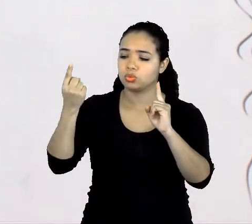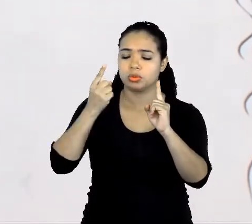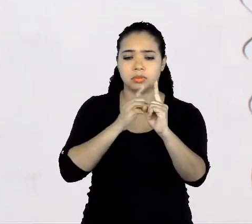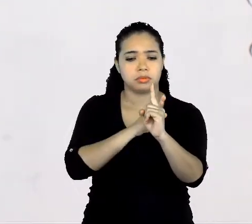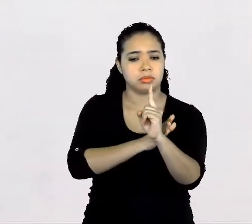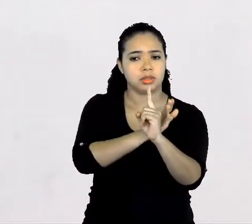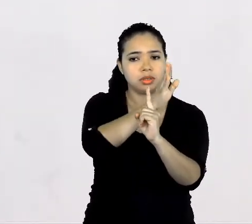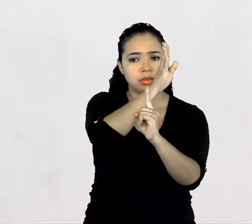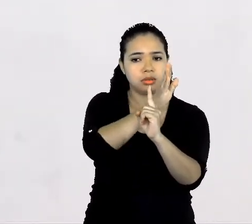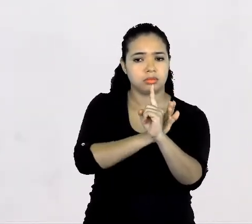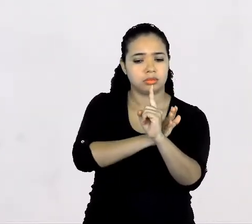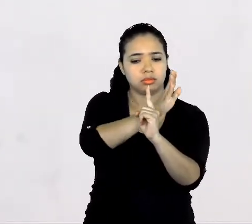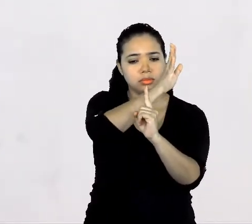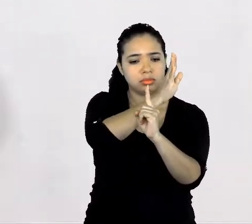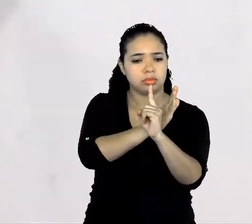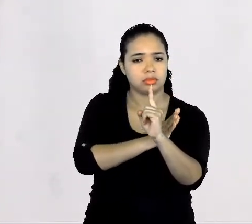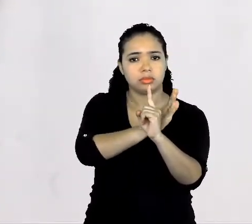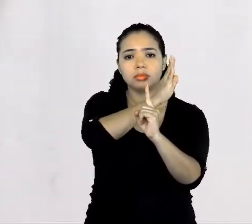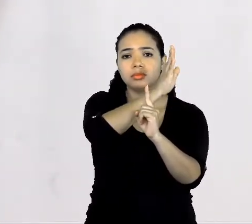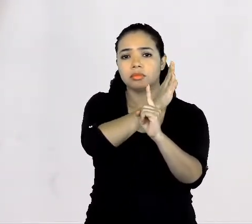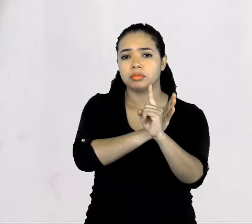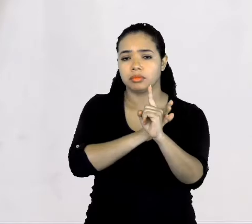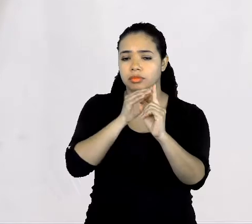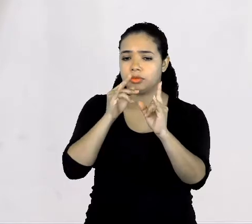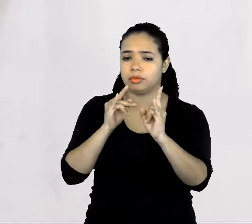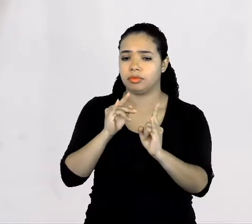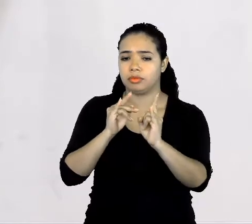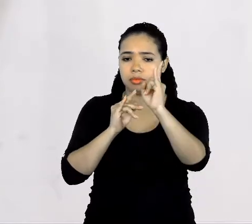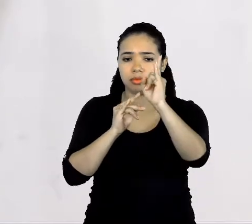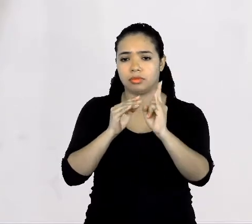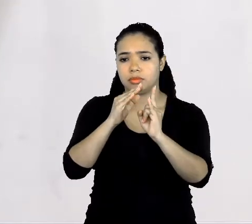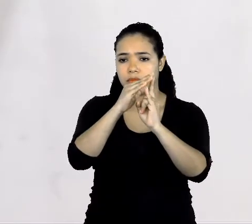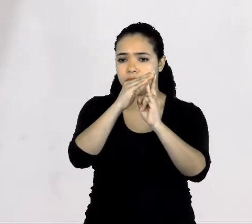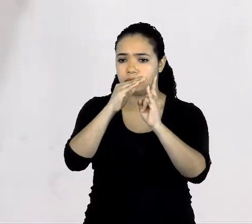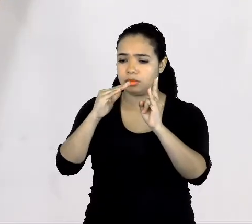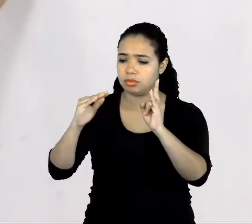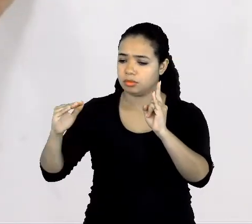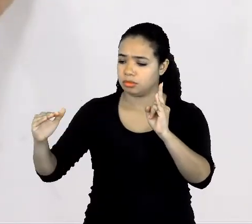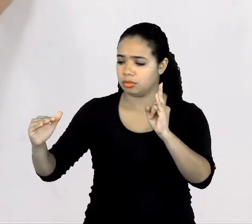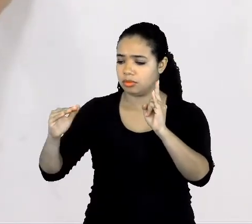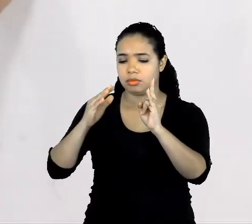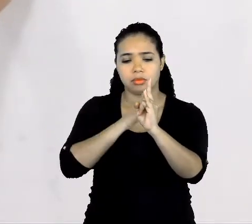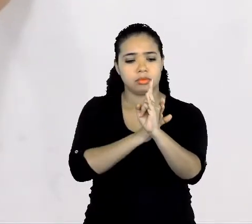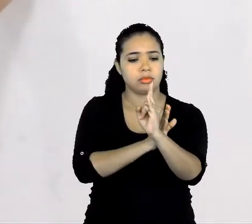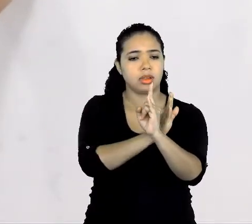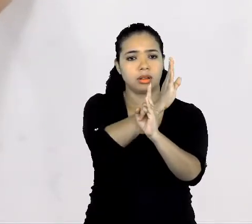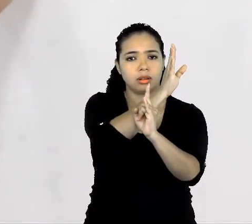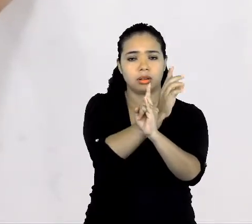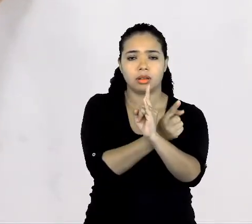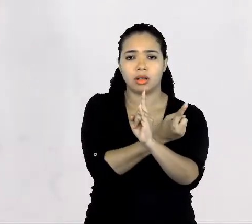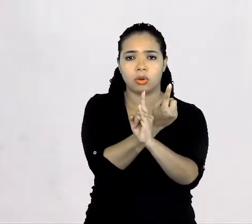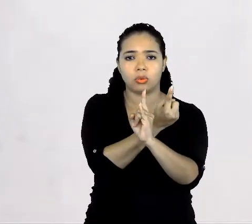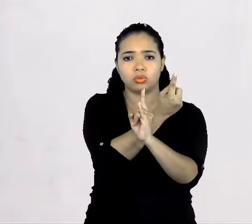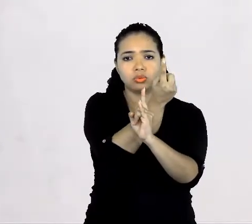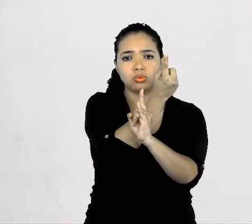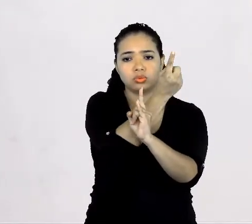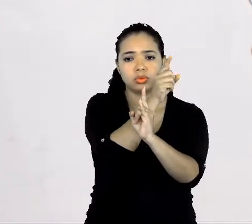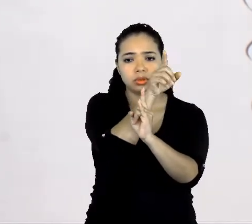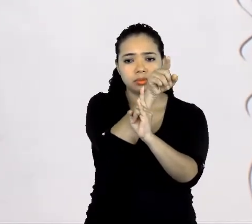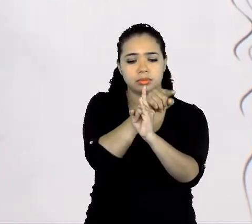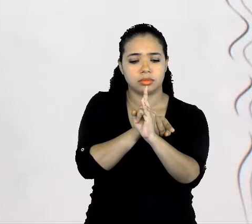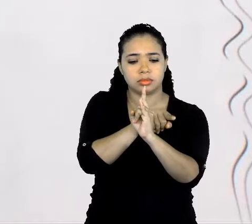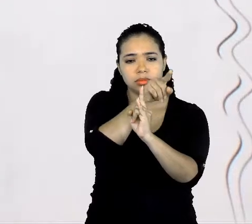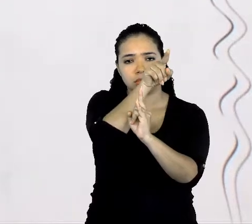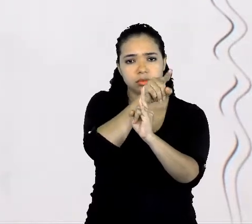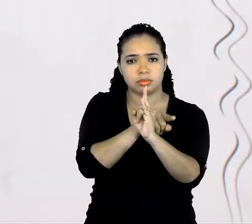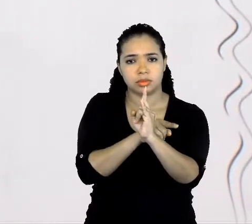altura desse prédio. A altura é a distância entre a parte mais alta e o solo. Ou seja, ele quer